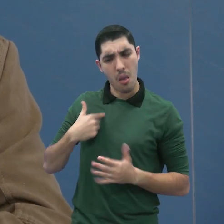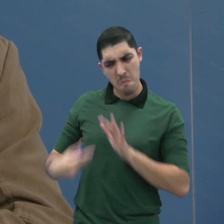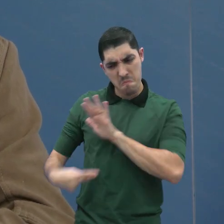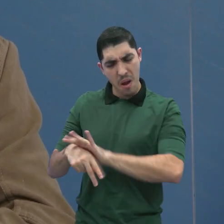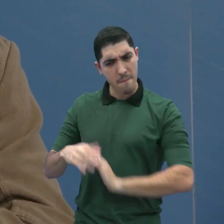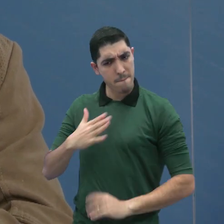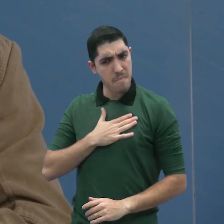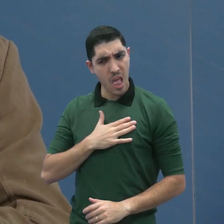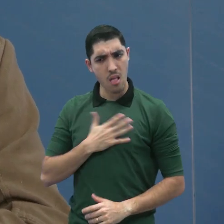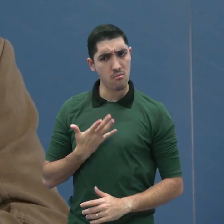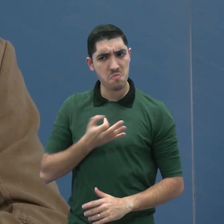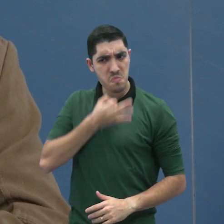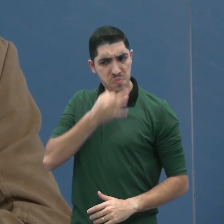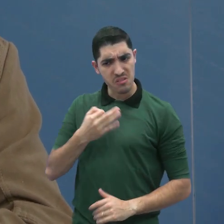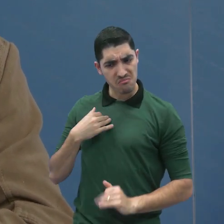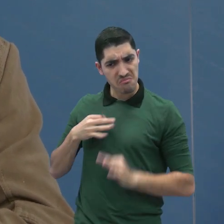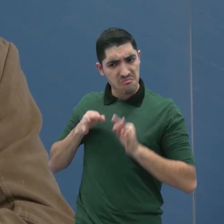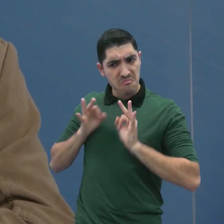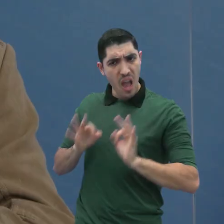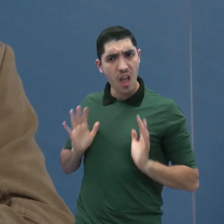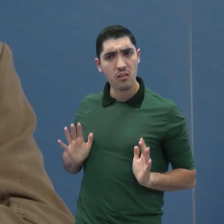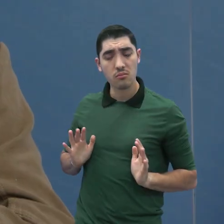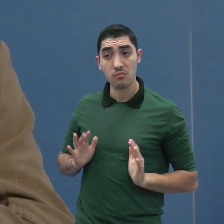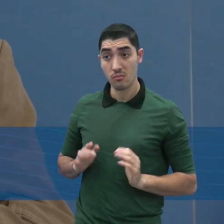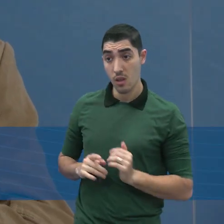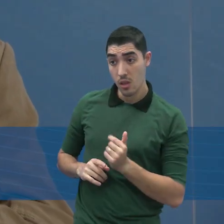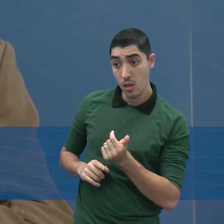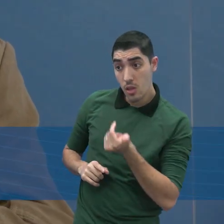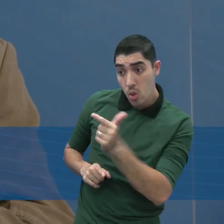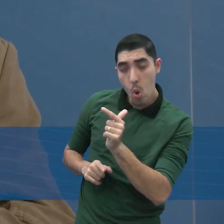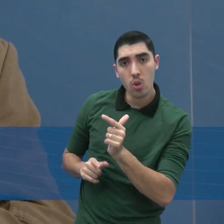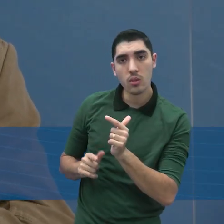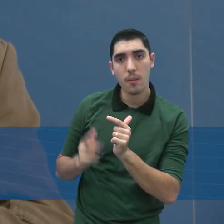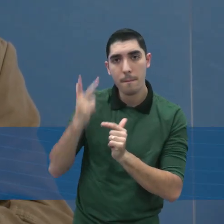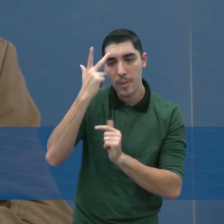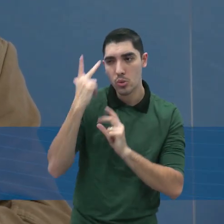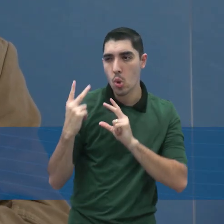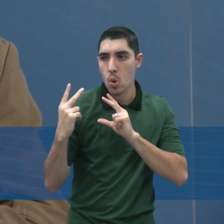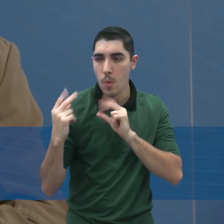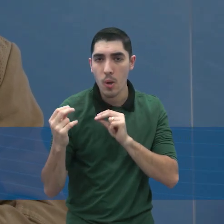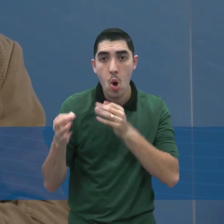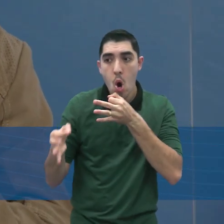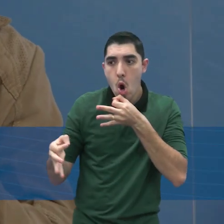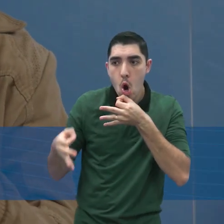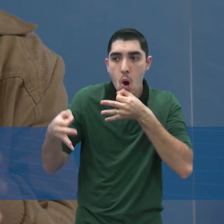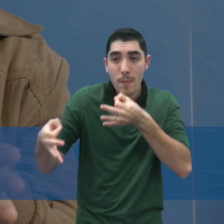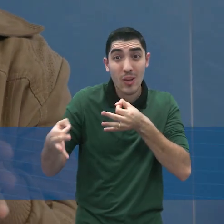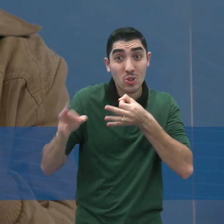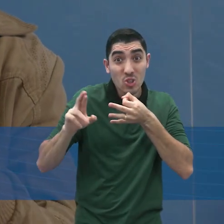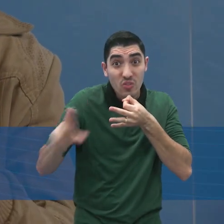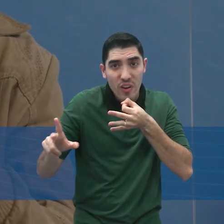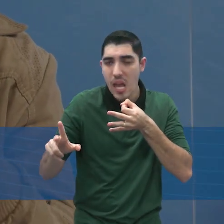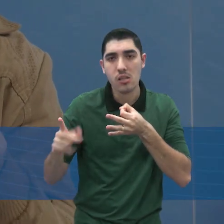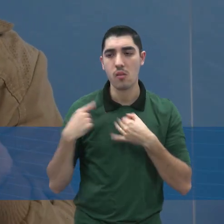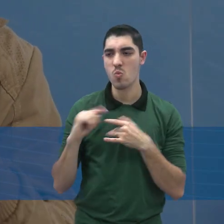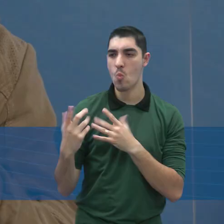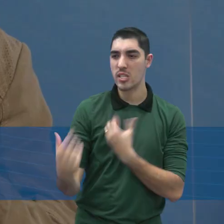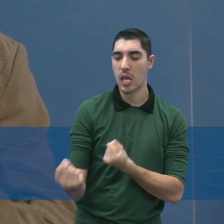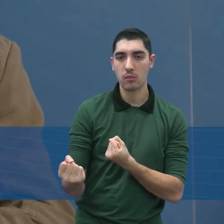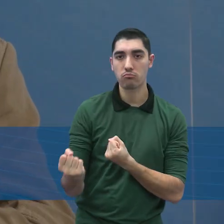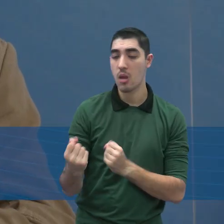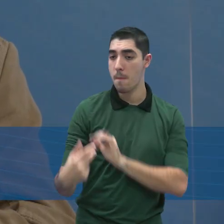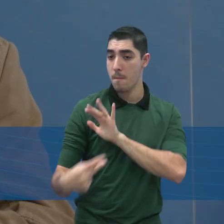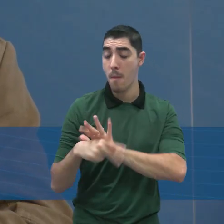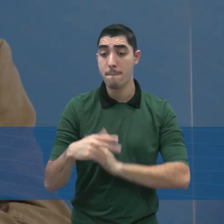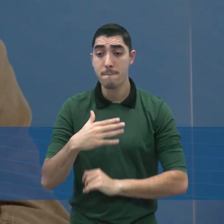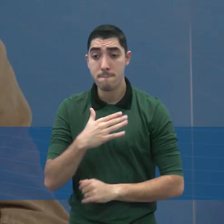fiel no seu ponto de vista e ela não dá espaço para ouvir outros. Assim, parece que o conceito dela,